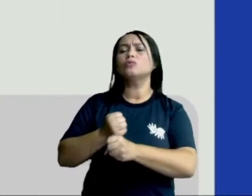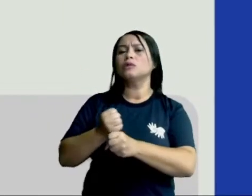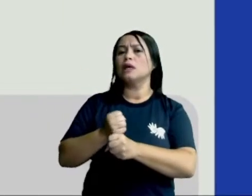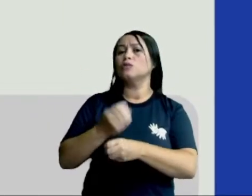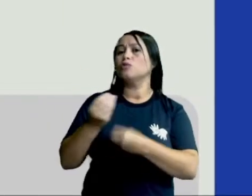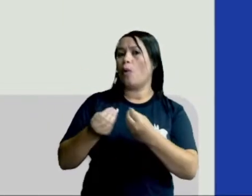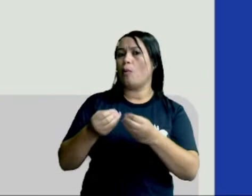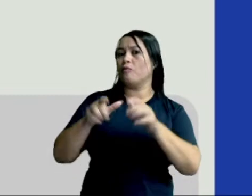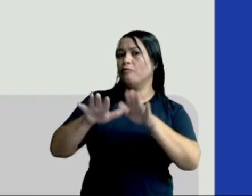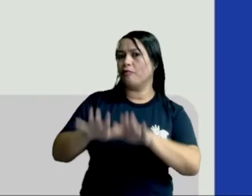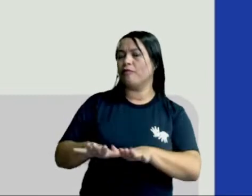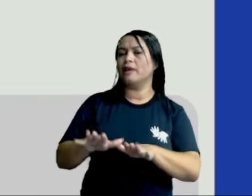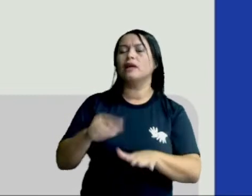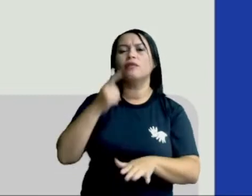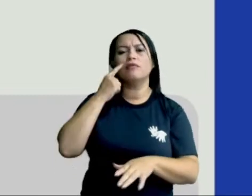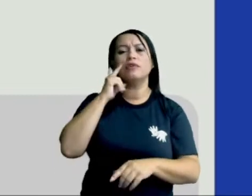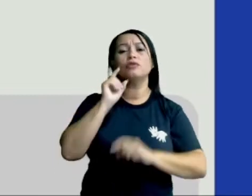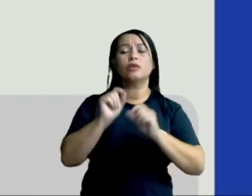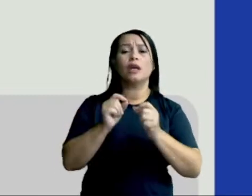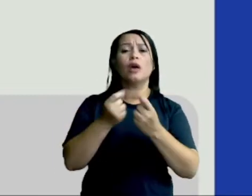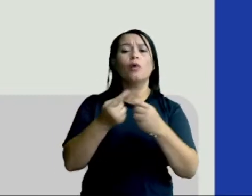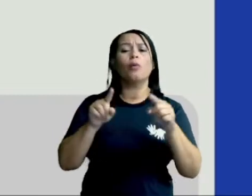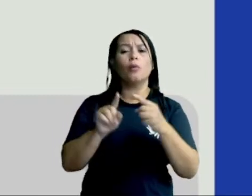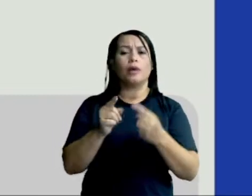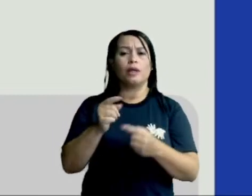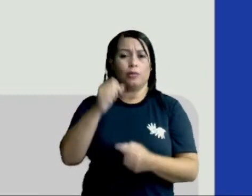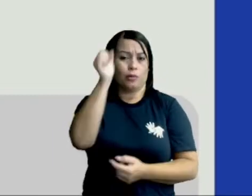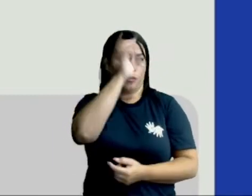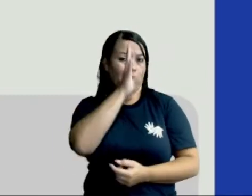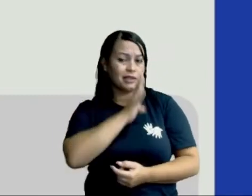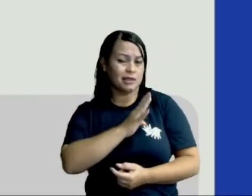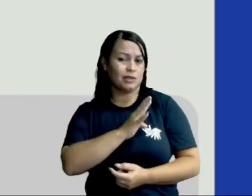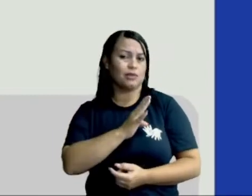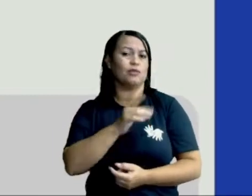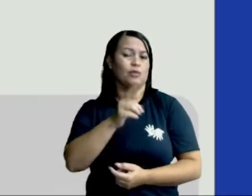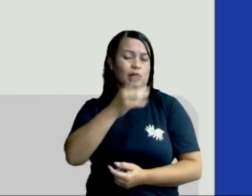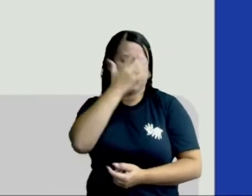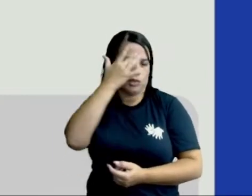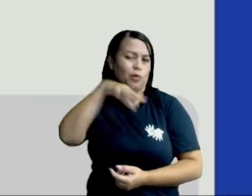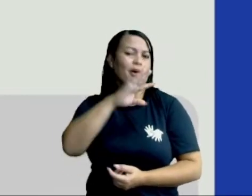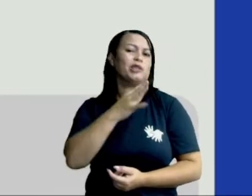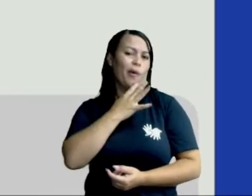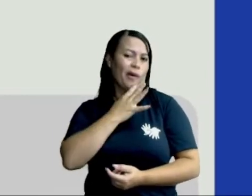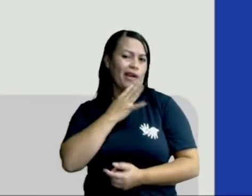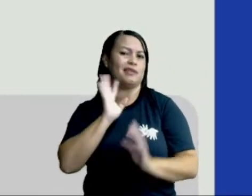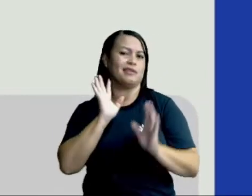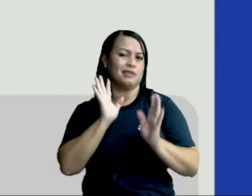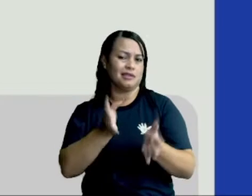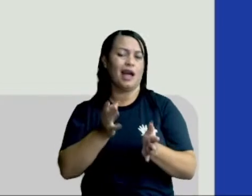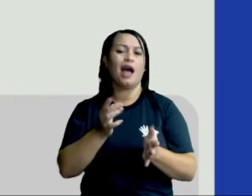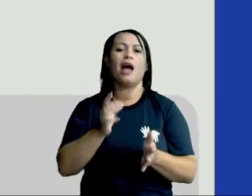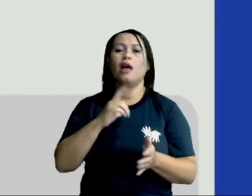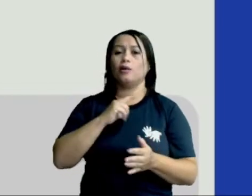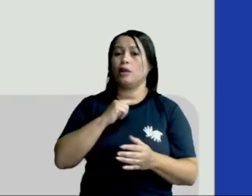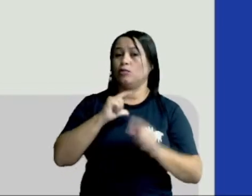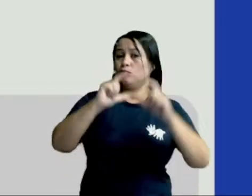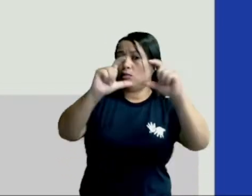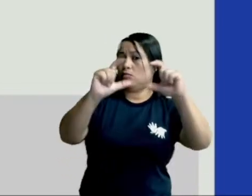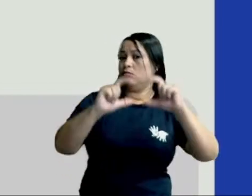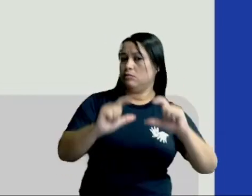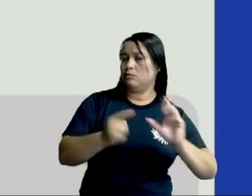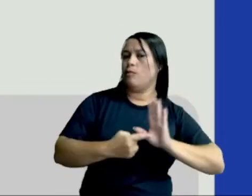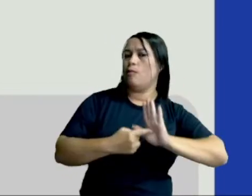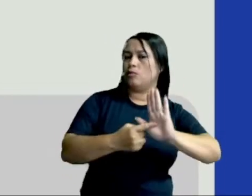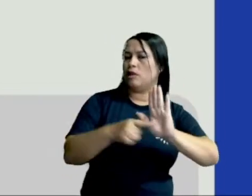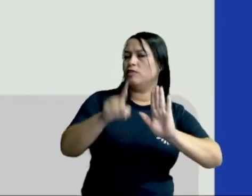estabelecendo. O hino nacional brasileiro, que todos devem conhecer, eu trouxe só um trechinho,